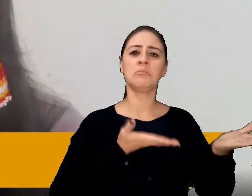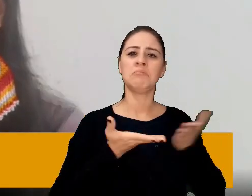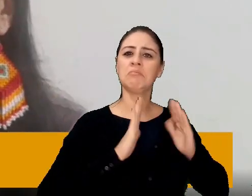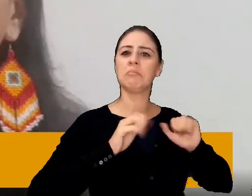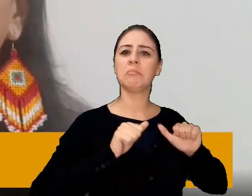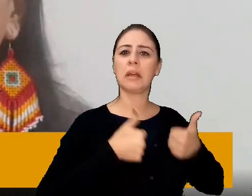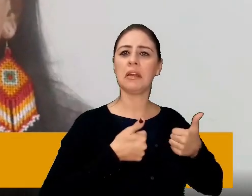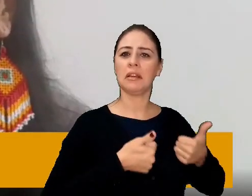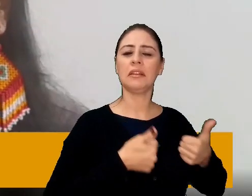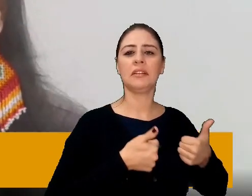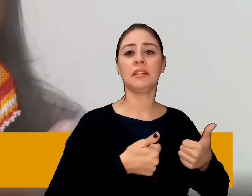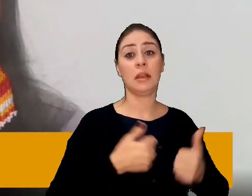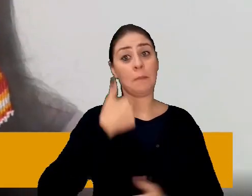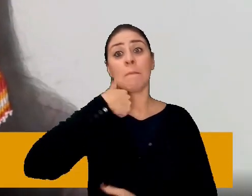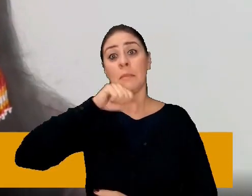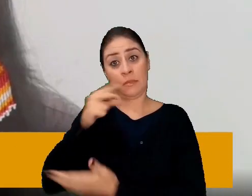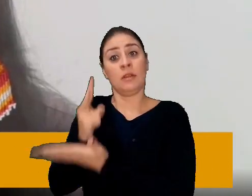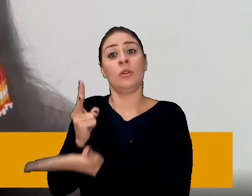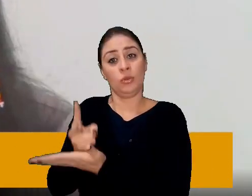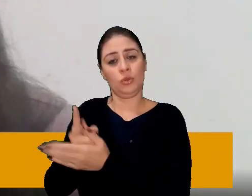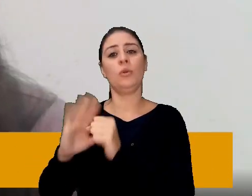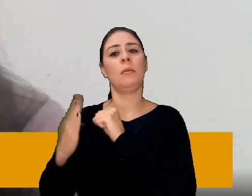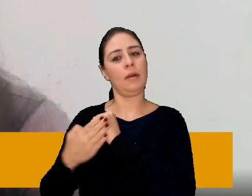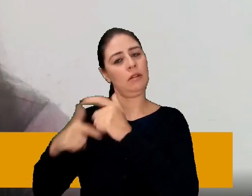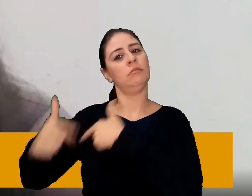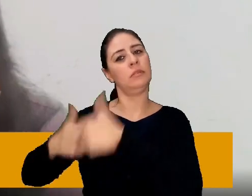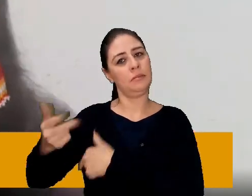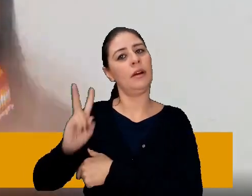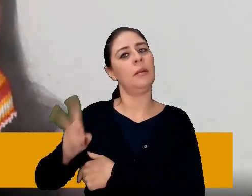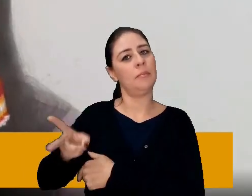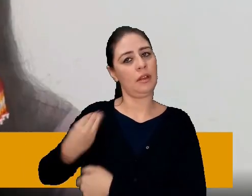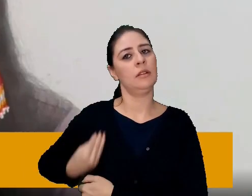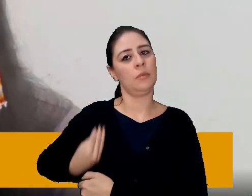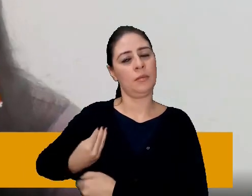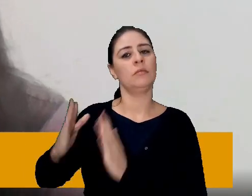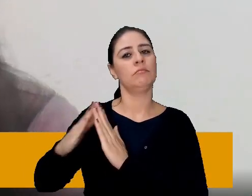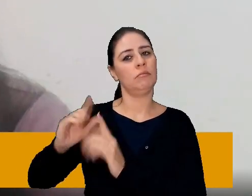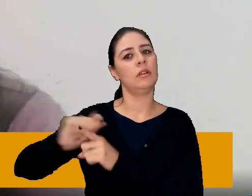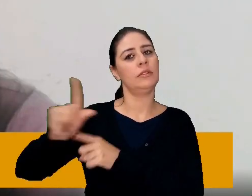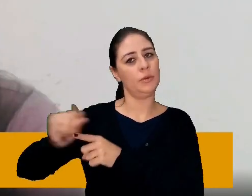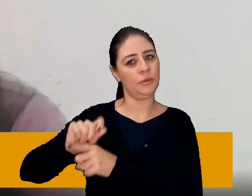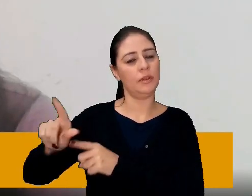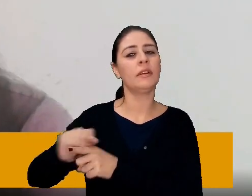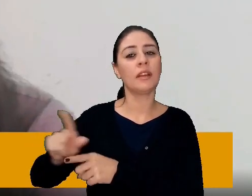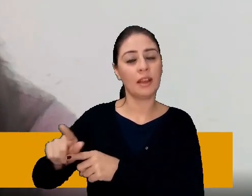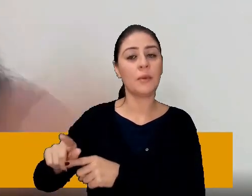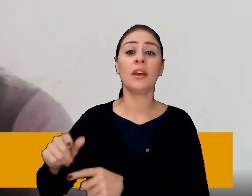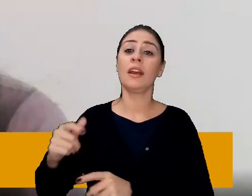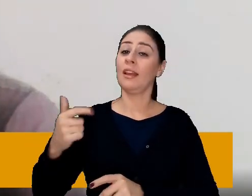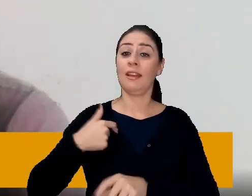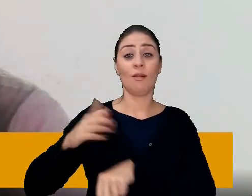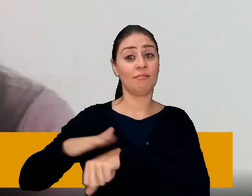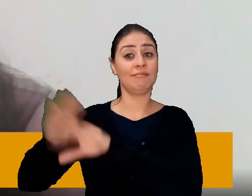mãe continuou morando lá naquele bairro onde ela trabalhava como empregada doméstica, continuou morando de aluguel, e